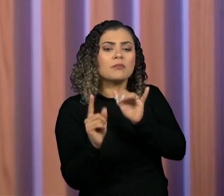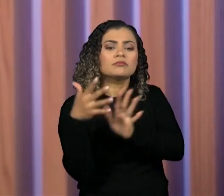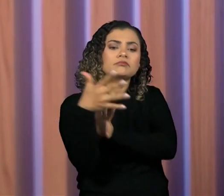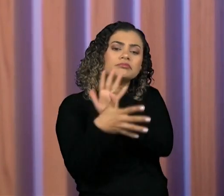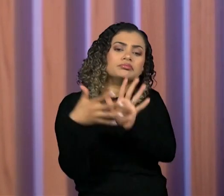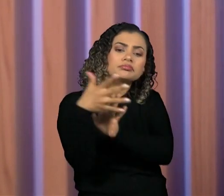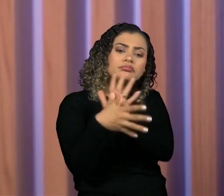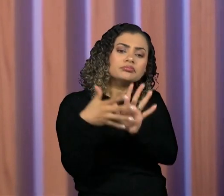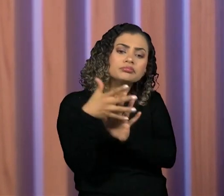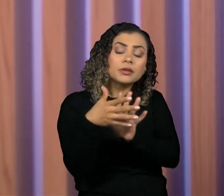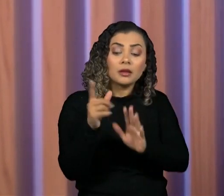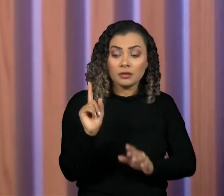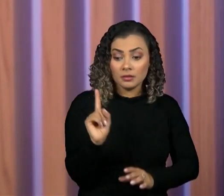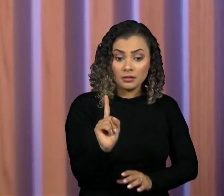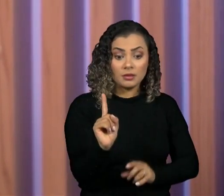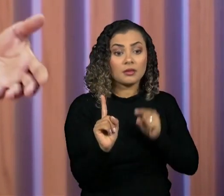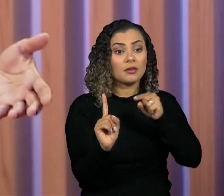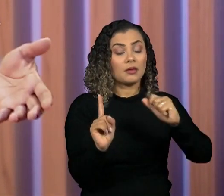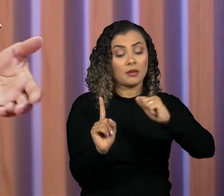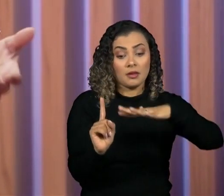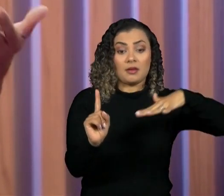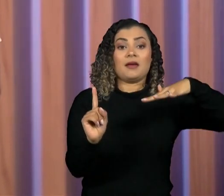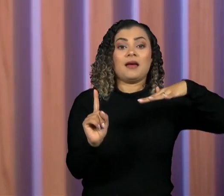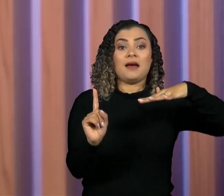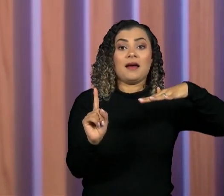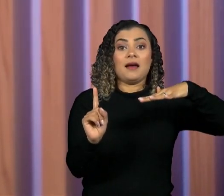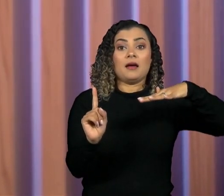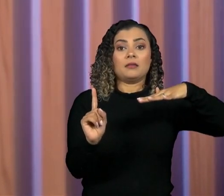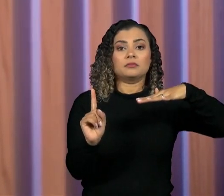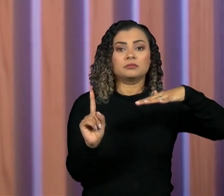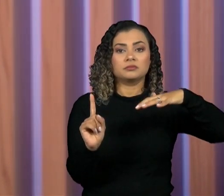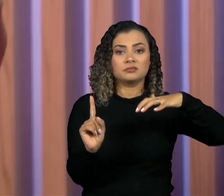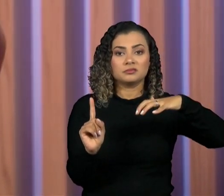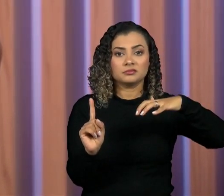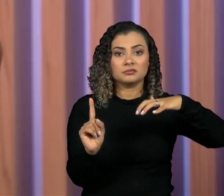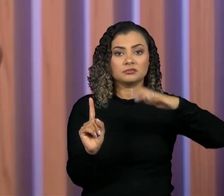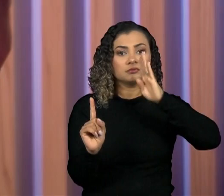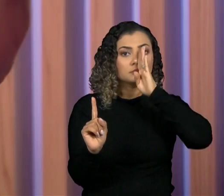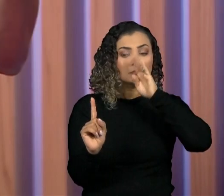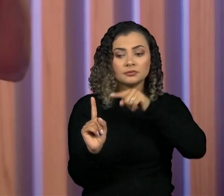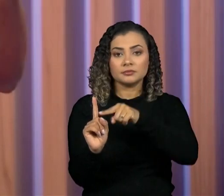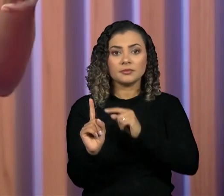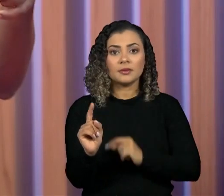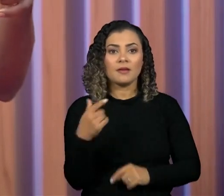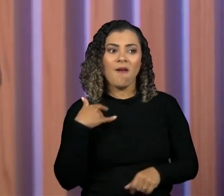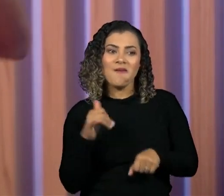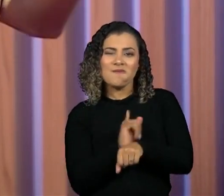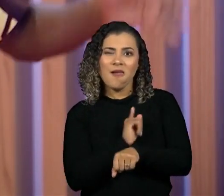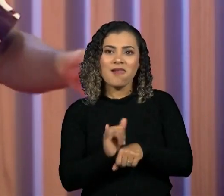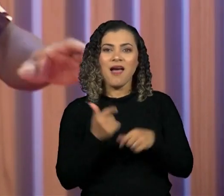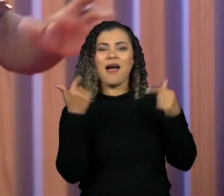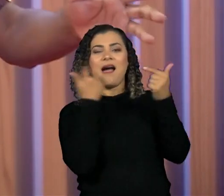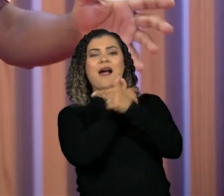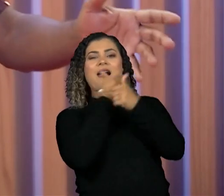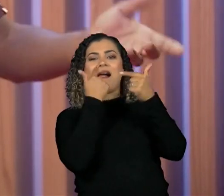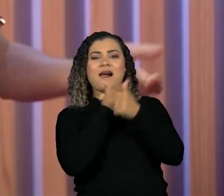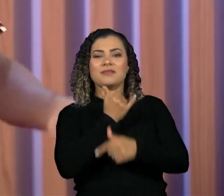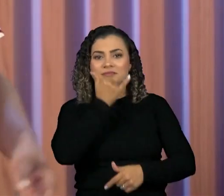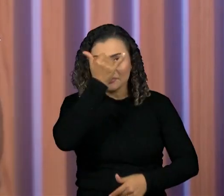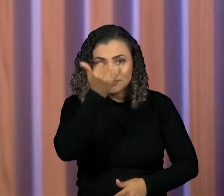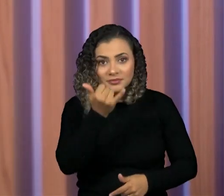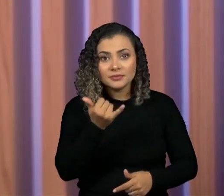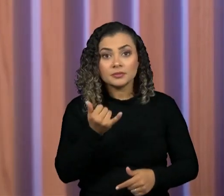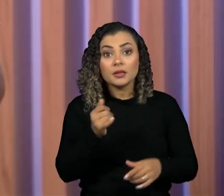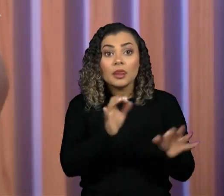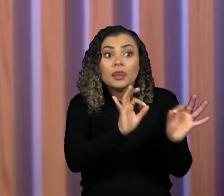aí, no caso do ator cômico ou do palhaço, ele usa isso como uma ferramenta para gerar o riso. Porque se eu faço uma graça aqui e ninguém riu, você fala, pô,